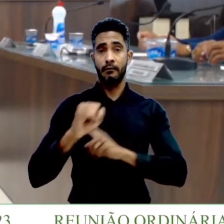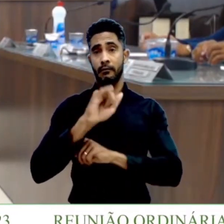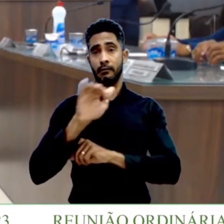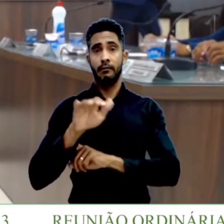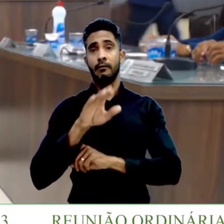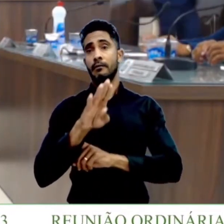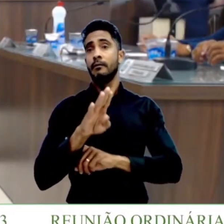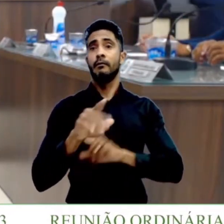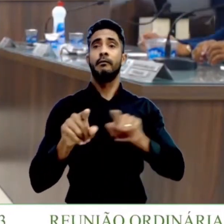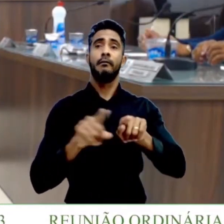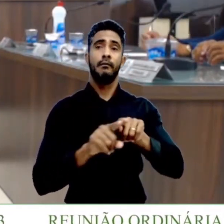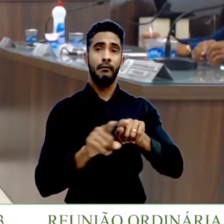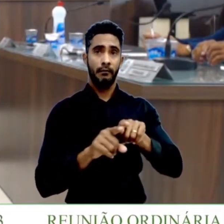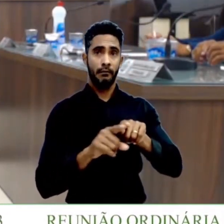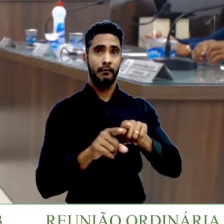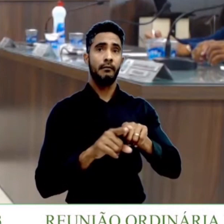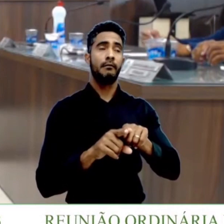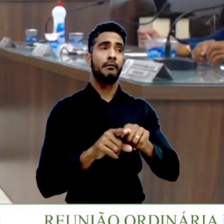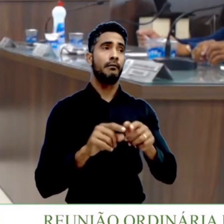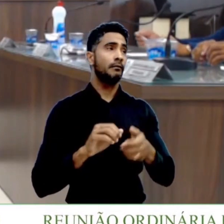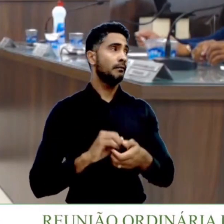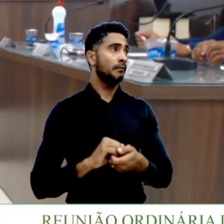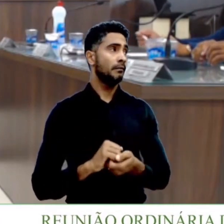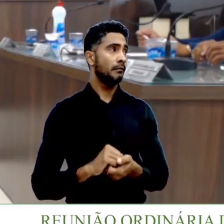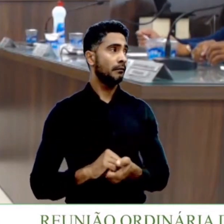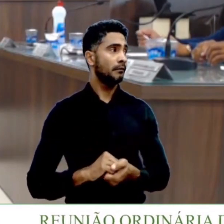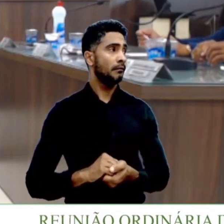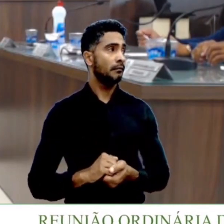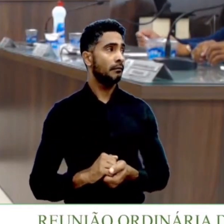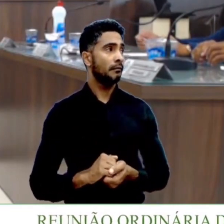também com a identificação da cardiopatia.